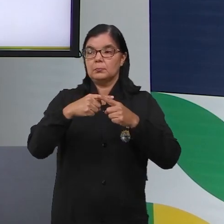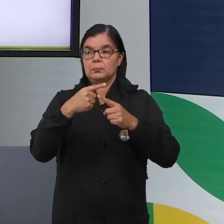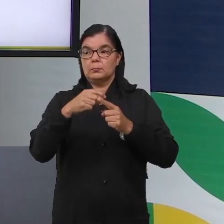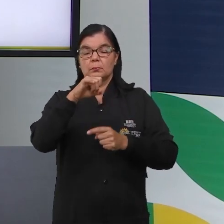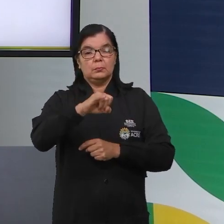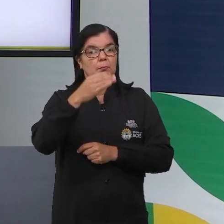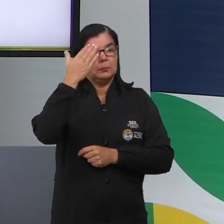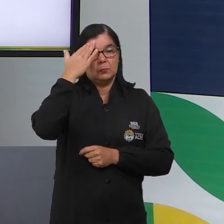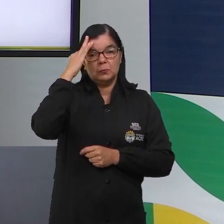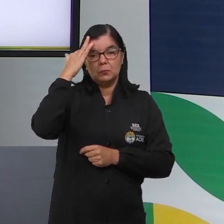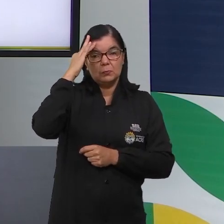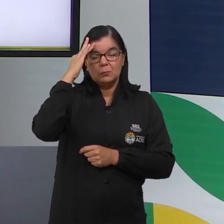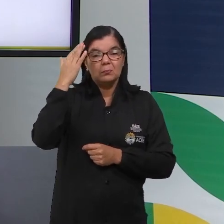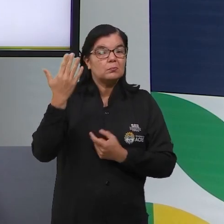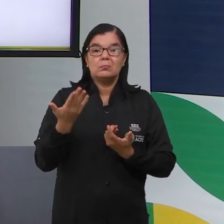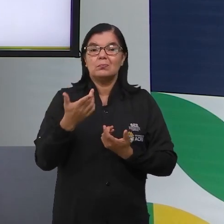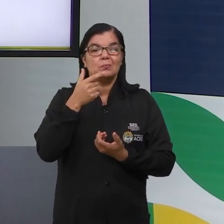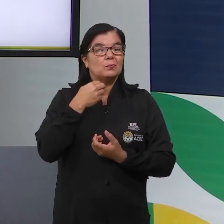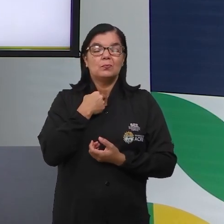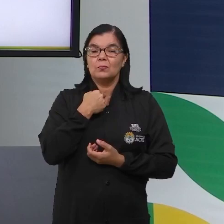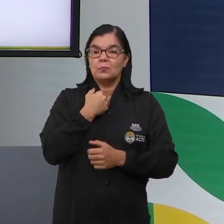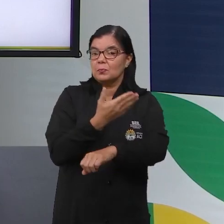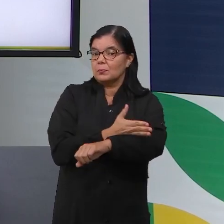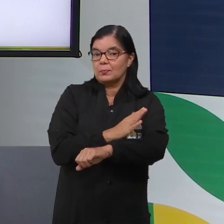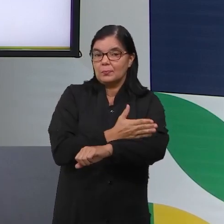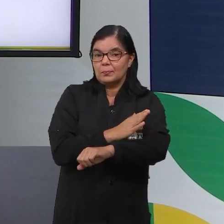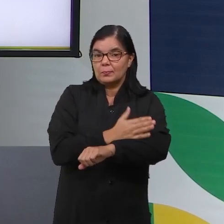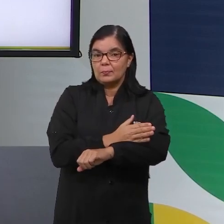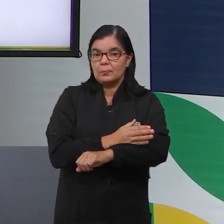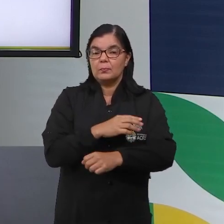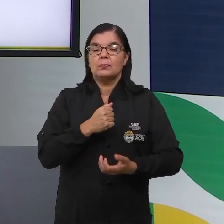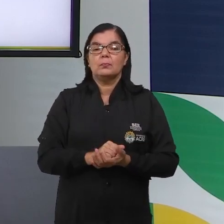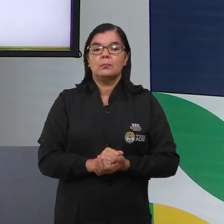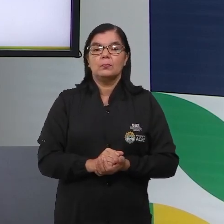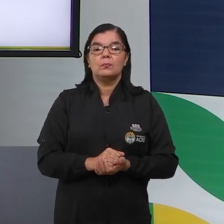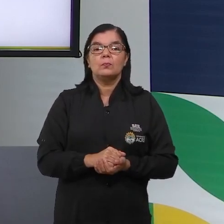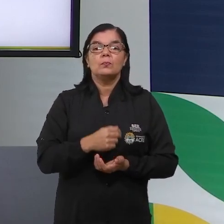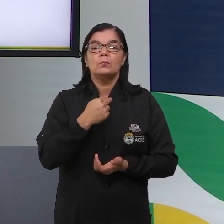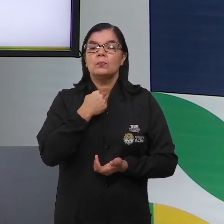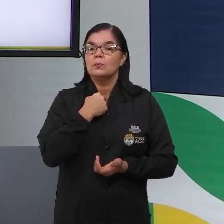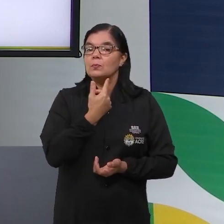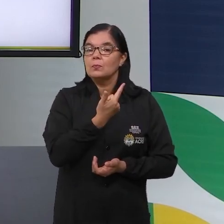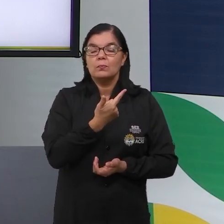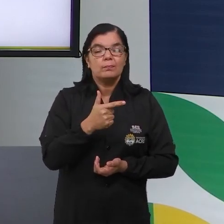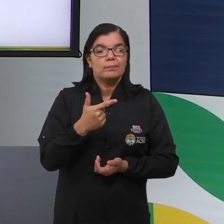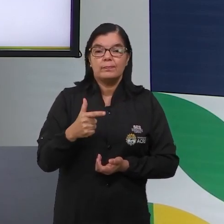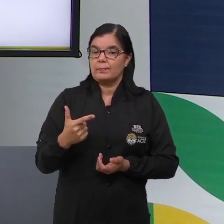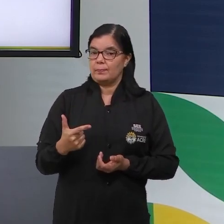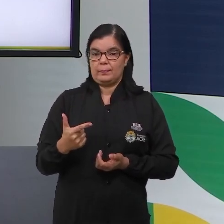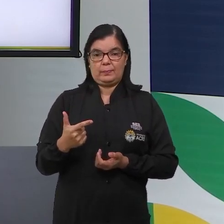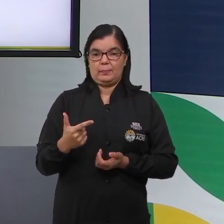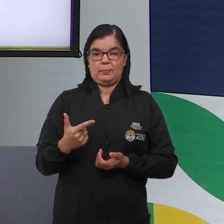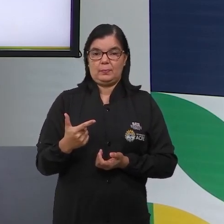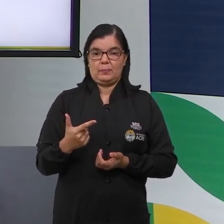entender, se você não compreender, você não pode praticar. Repito, não existe